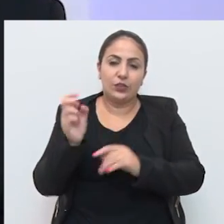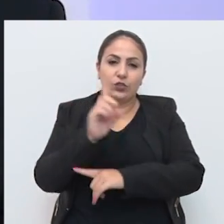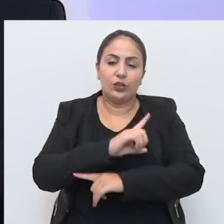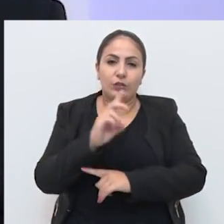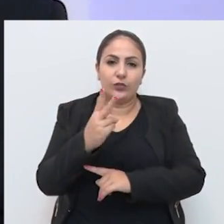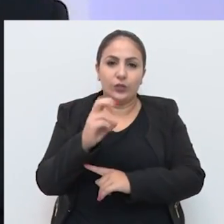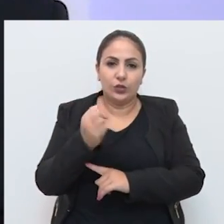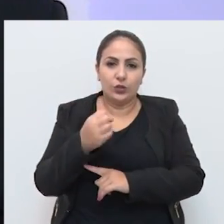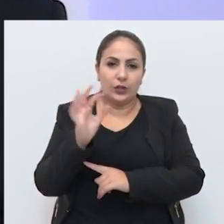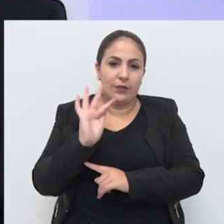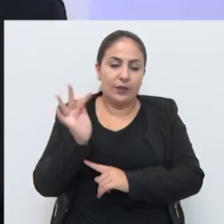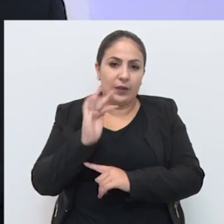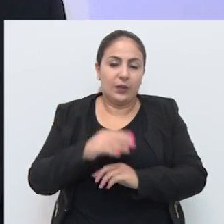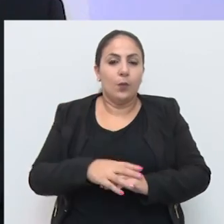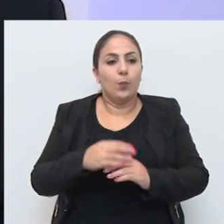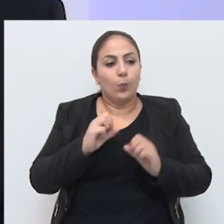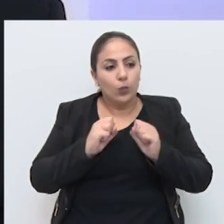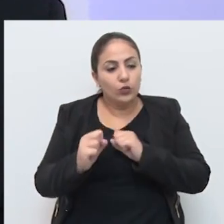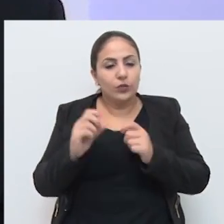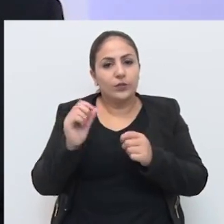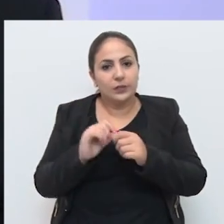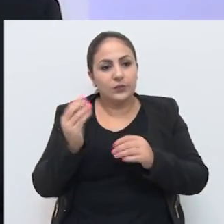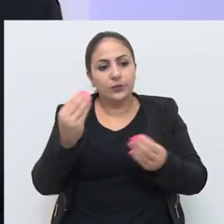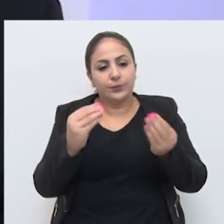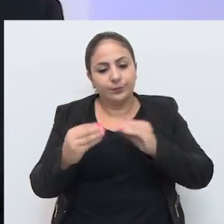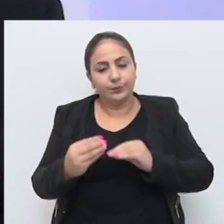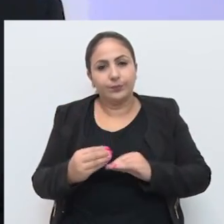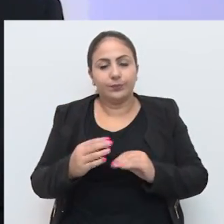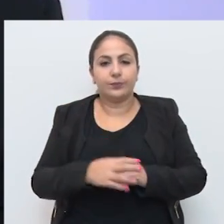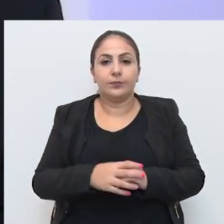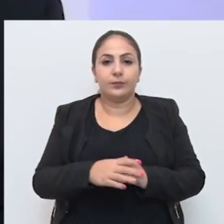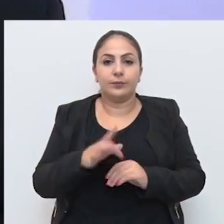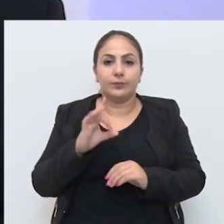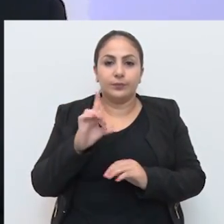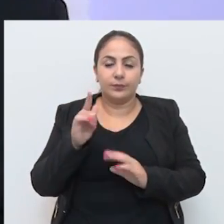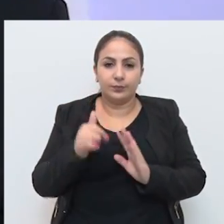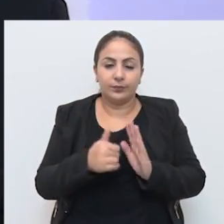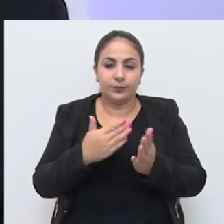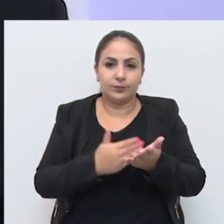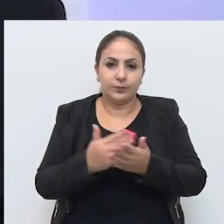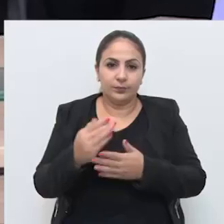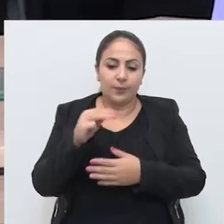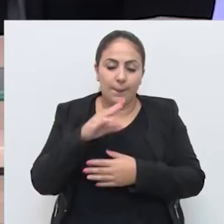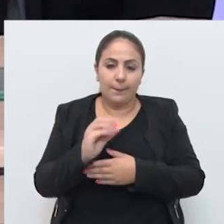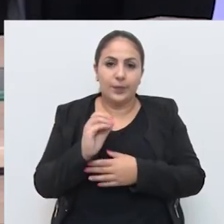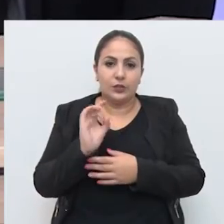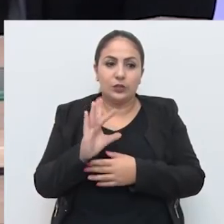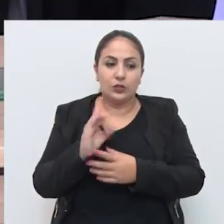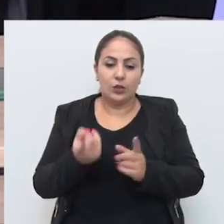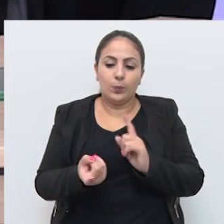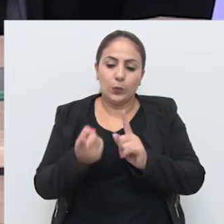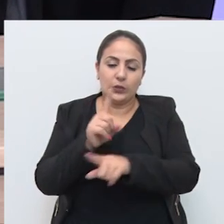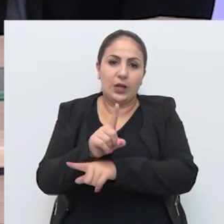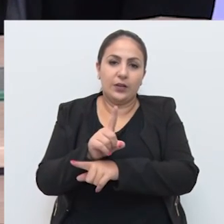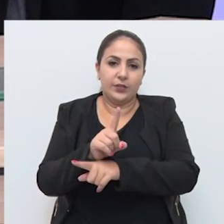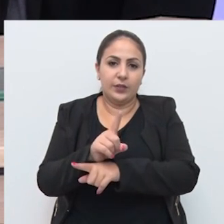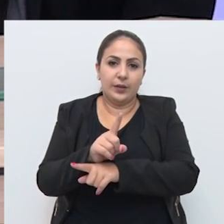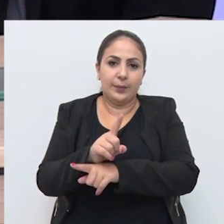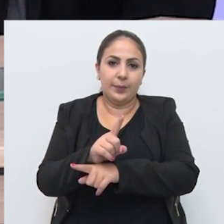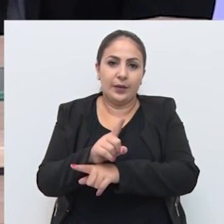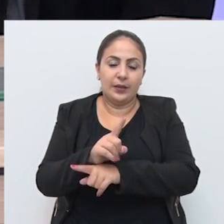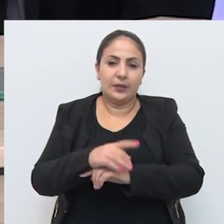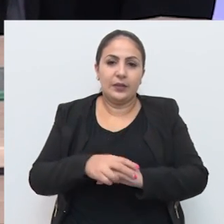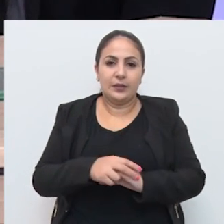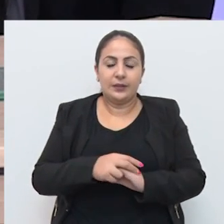pessoas podiam ir se adiantando à medida que reunia a documentação e chegava lá no início de março, só convertia esse rascunho em declaração.